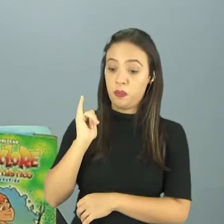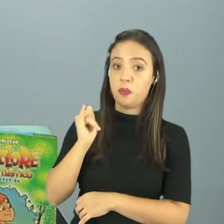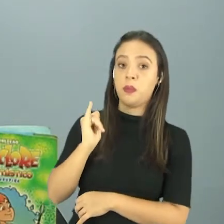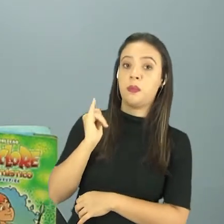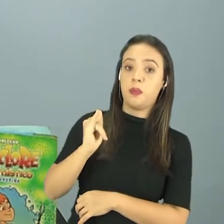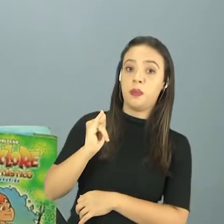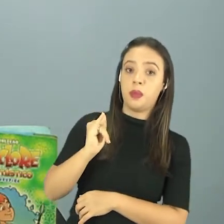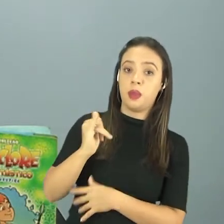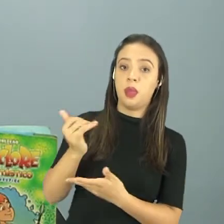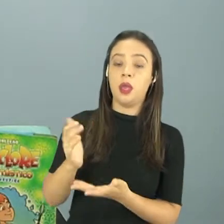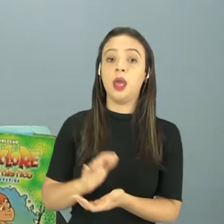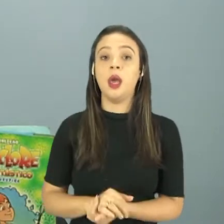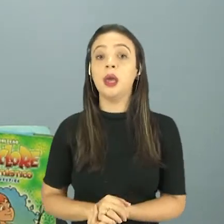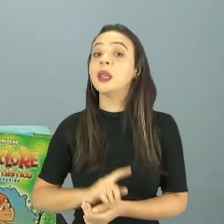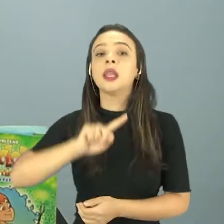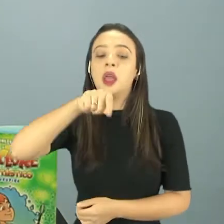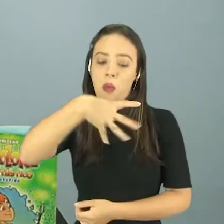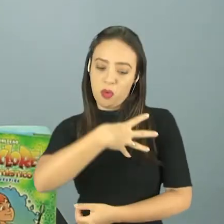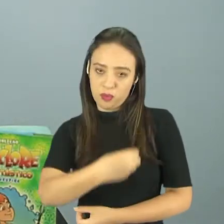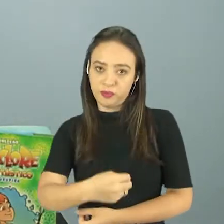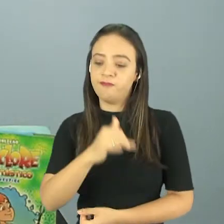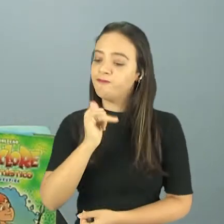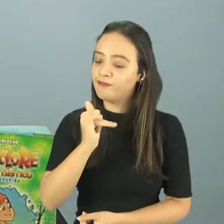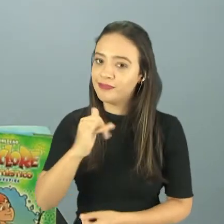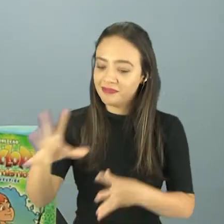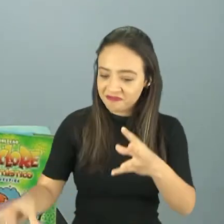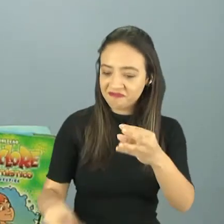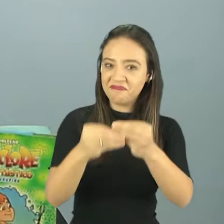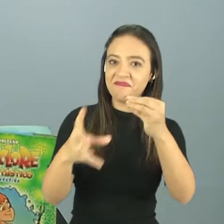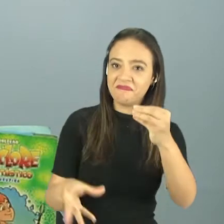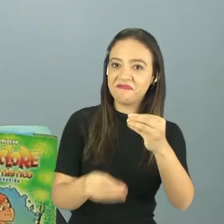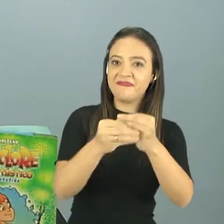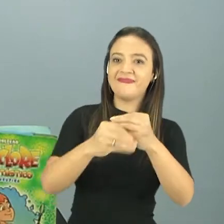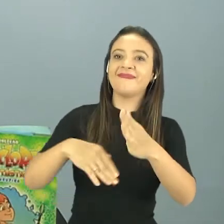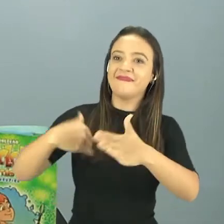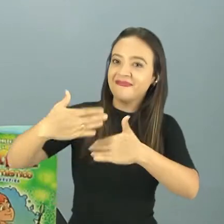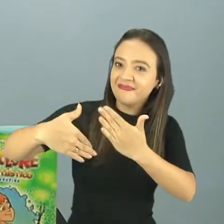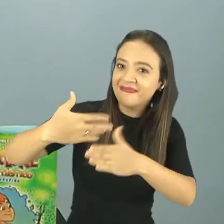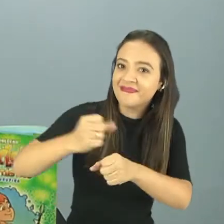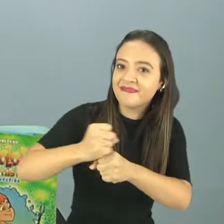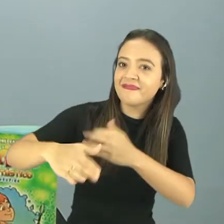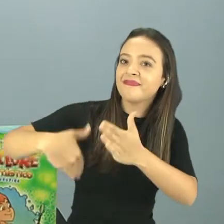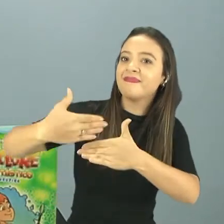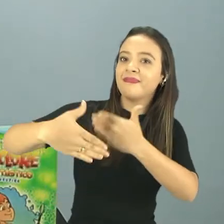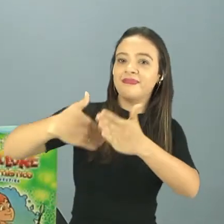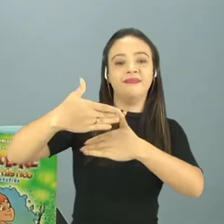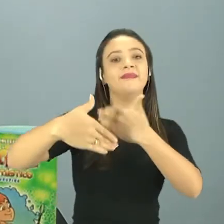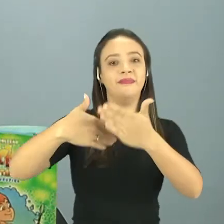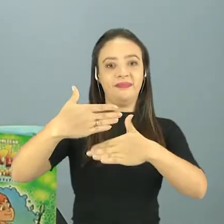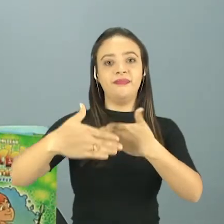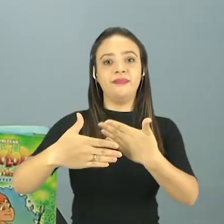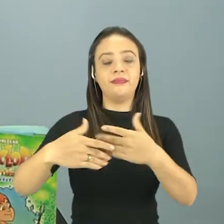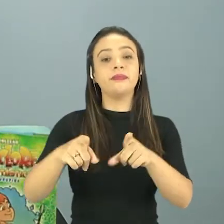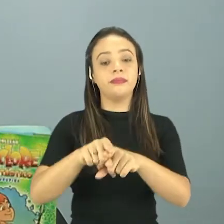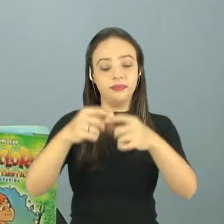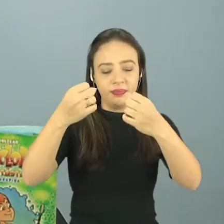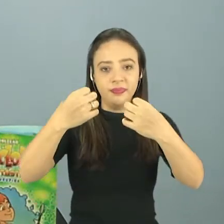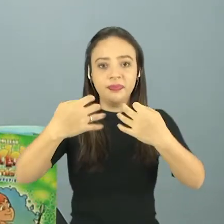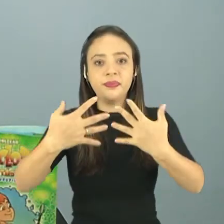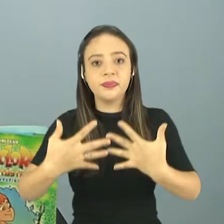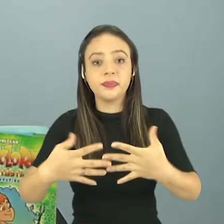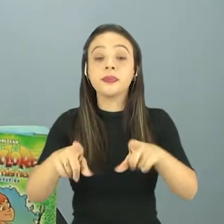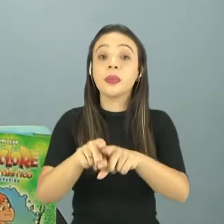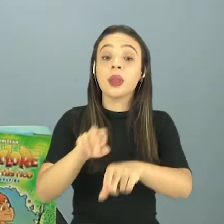filhos, acrescentando outros fatos. Então, isso pode acontecer de geração em geração, tá? E passam explicando a cultura, a